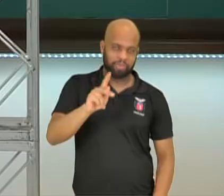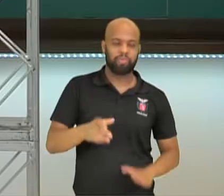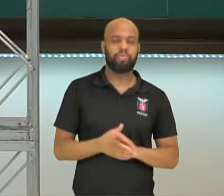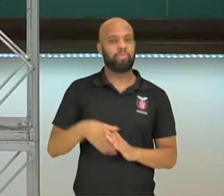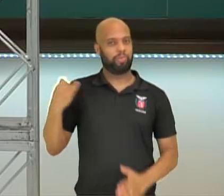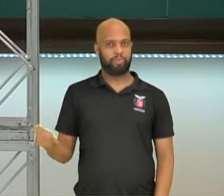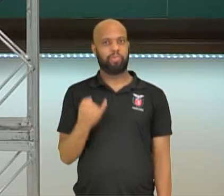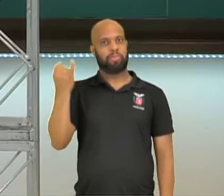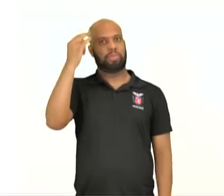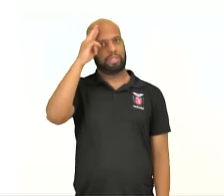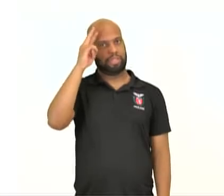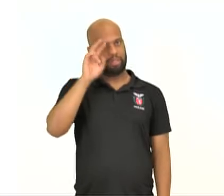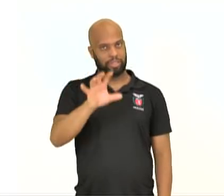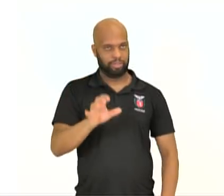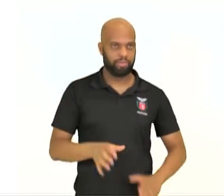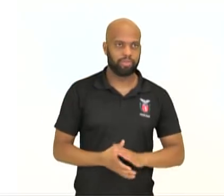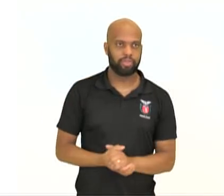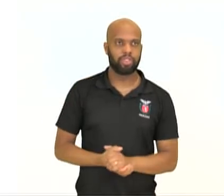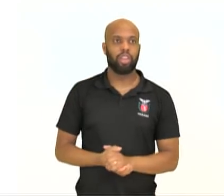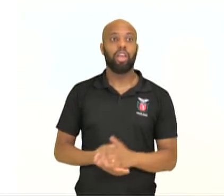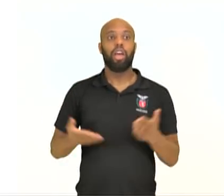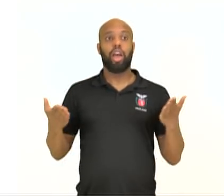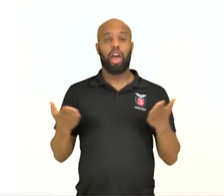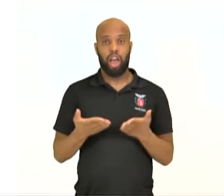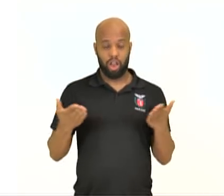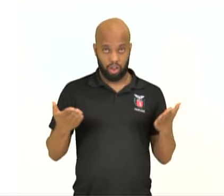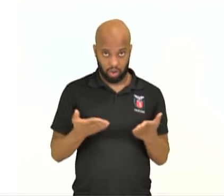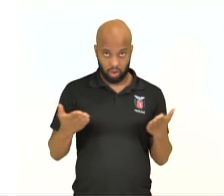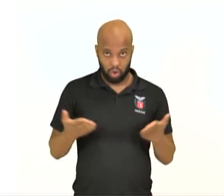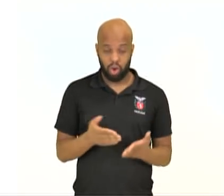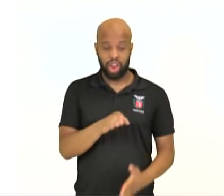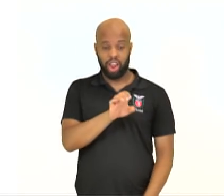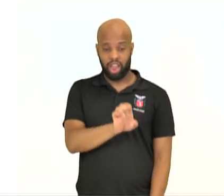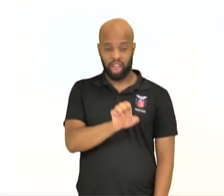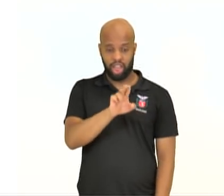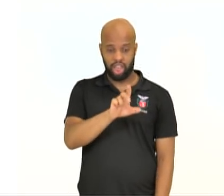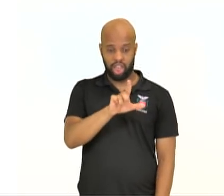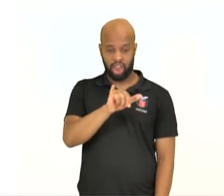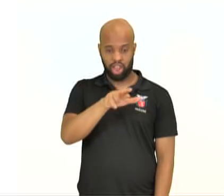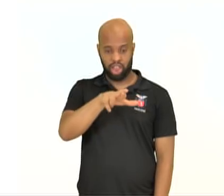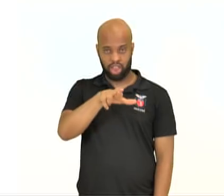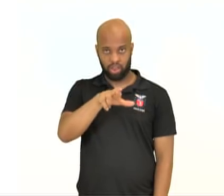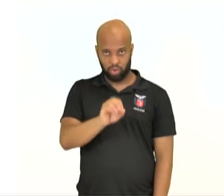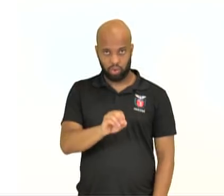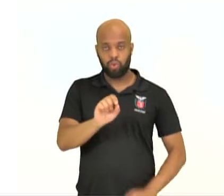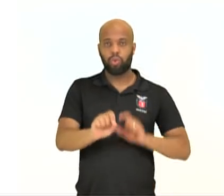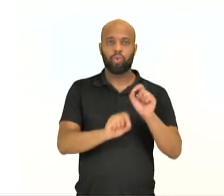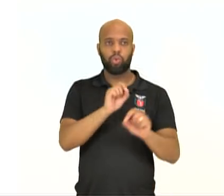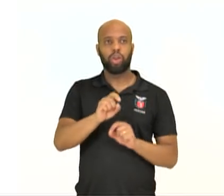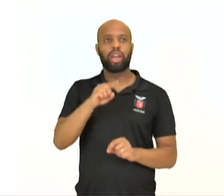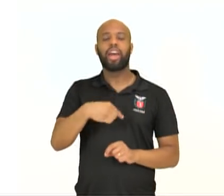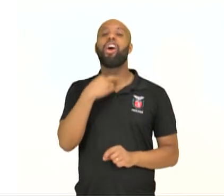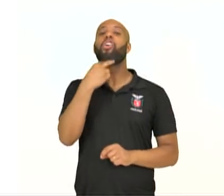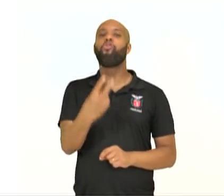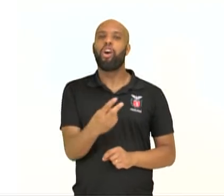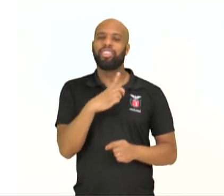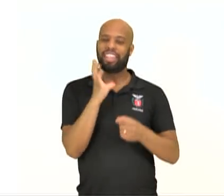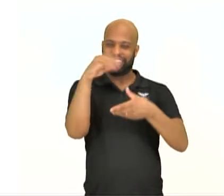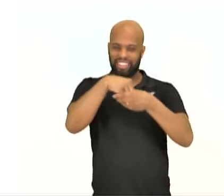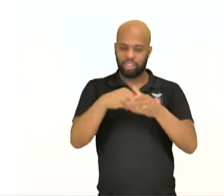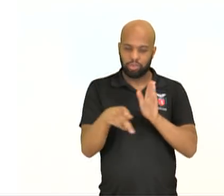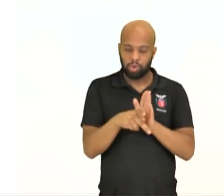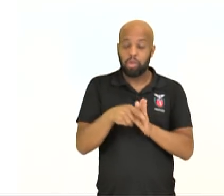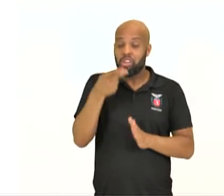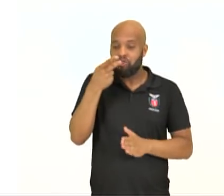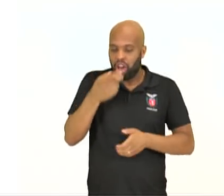esquecer isso, ok? Eu poético ou eu lírico refere-se à voz que fala,